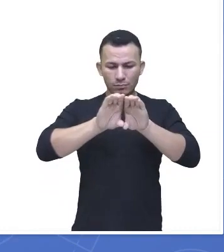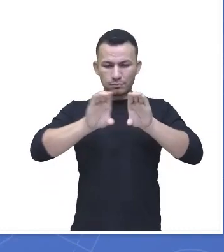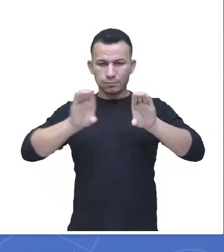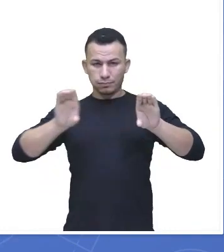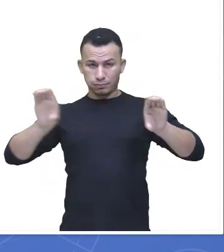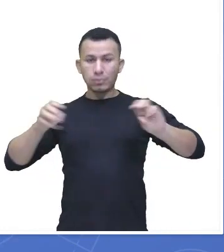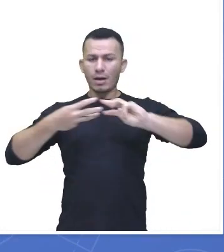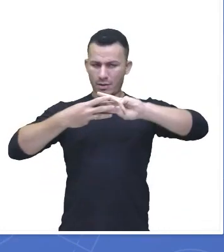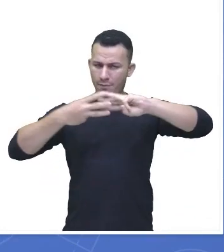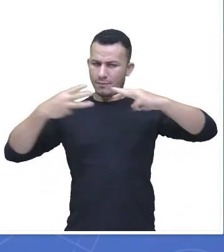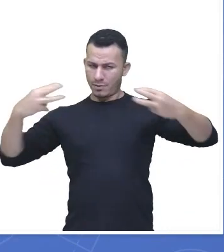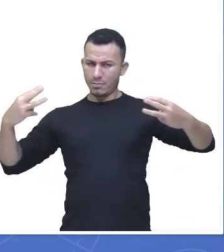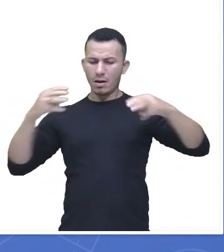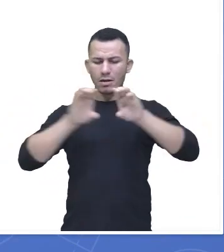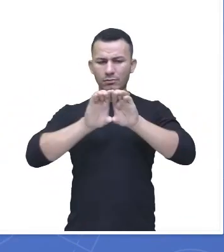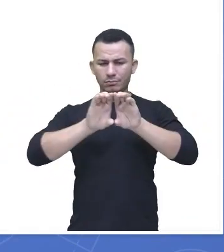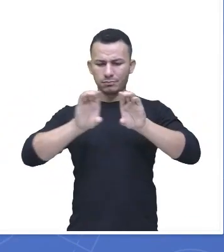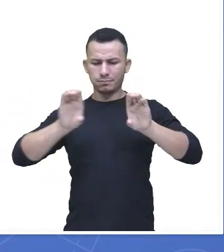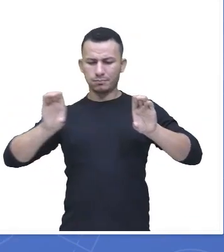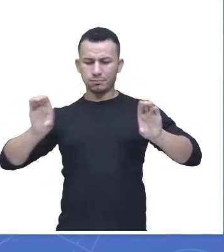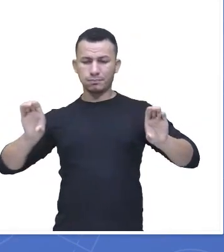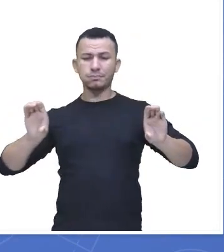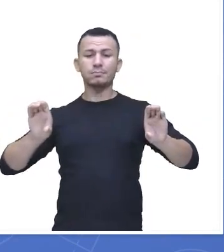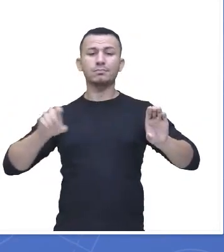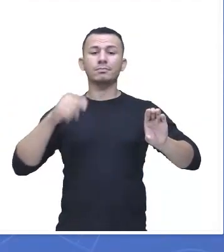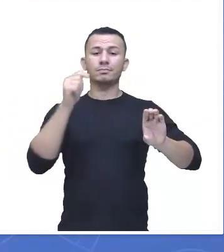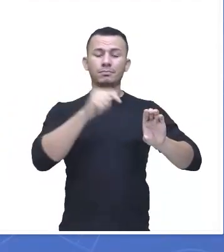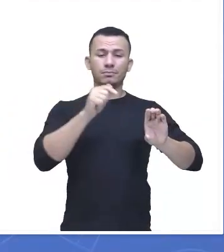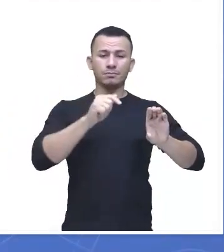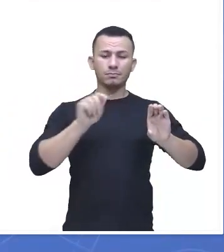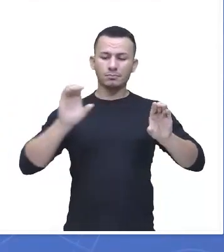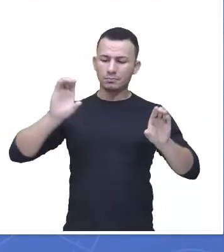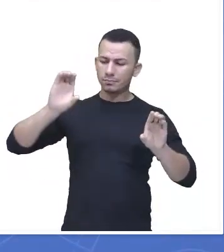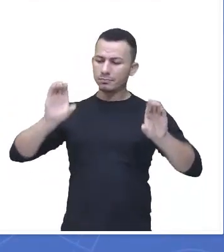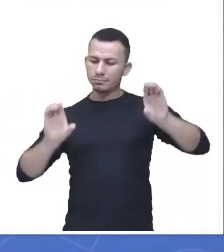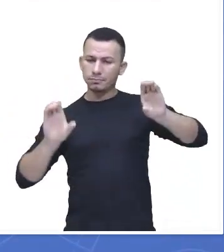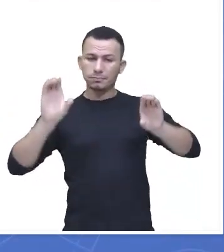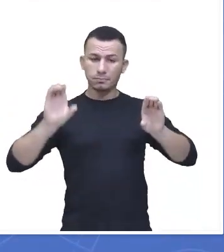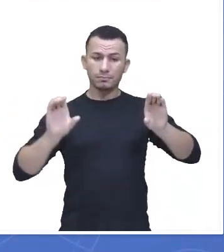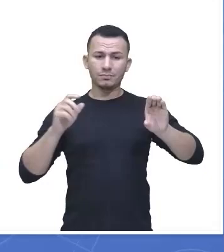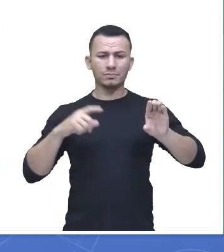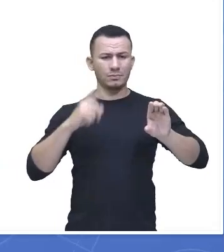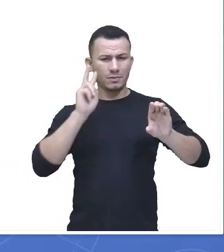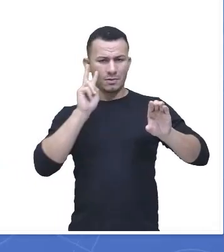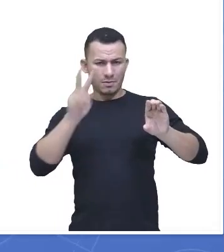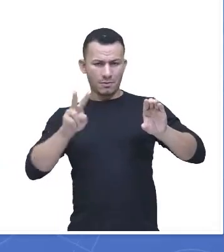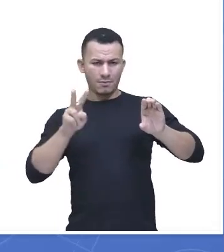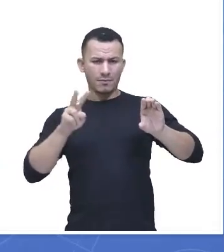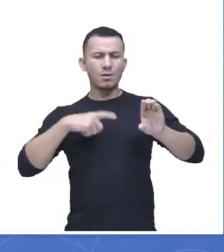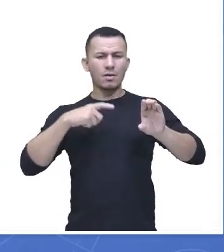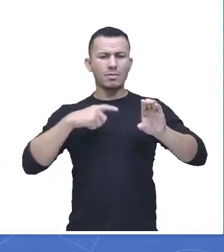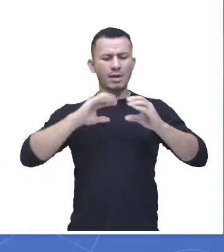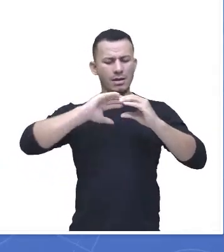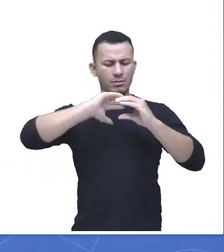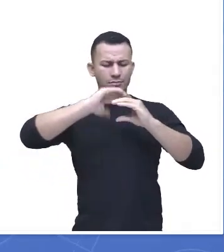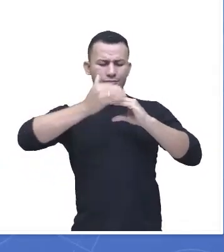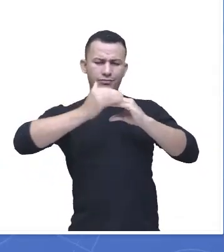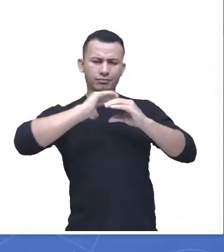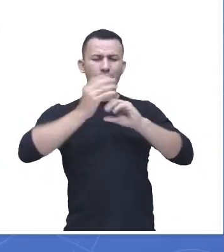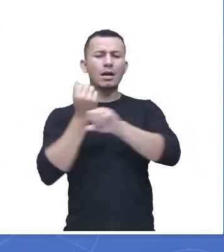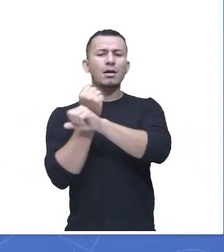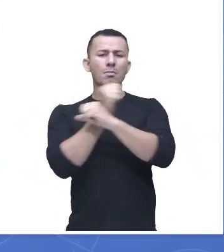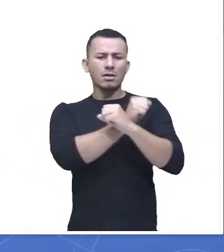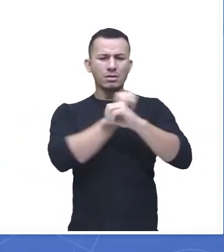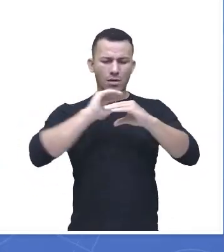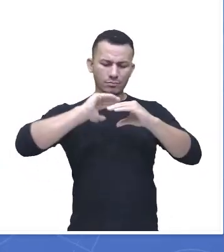fibra muscular, certo? Vocês estão vendo aí o epimísio, que é esse revestimento que envolve